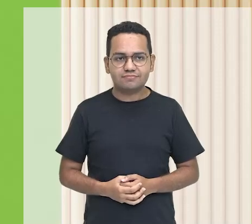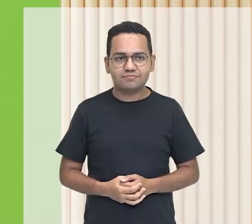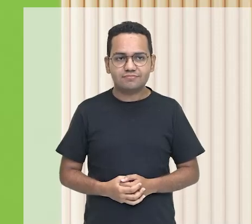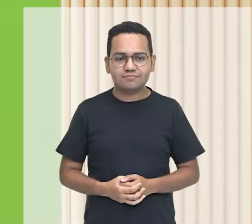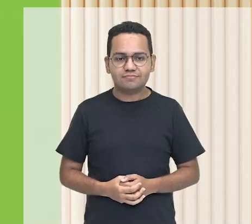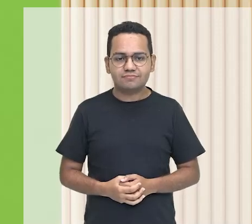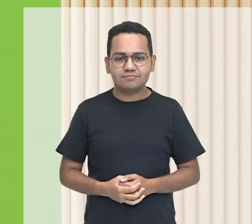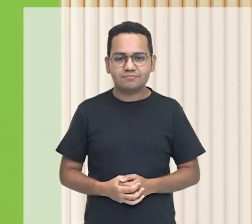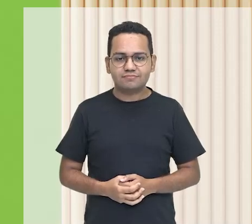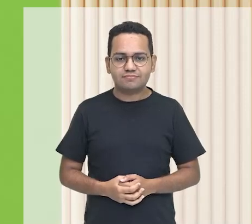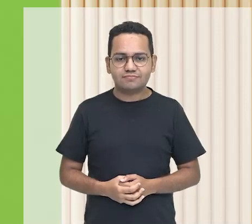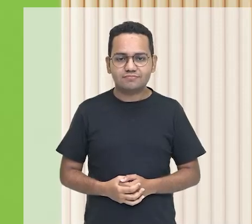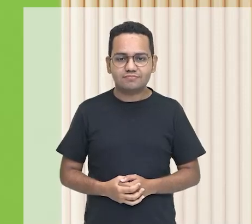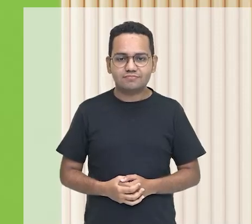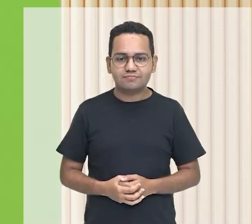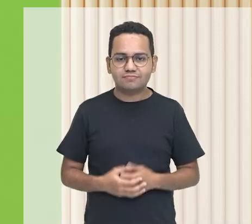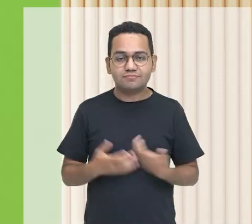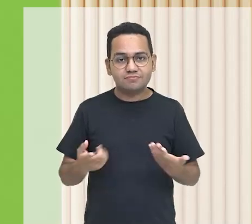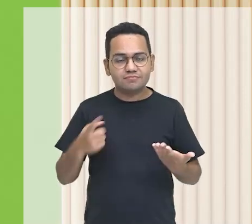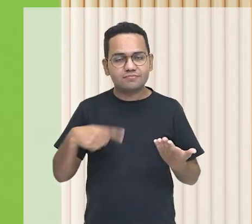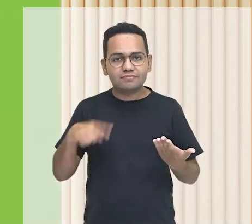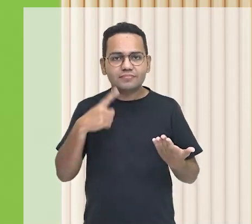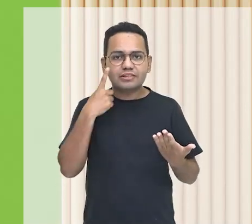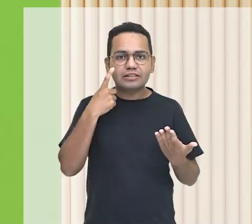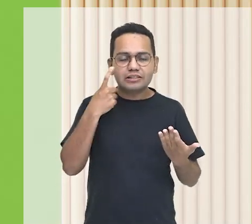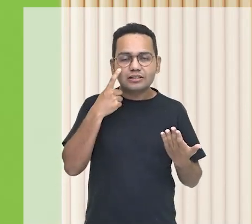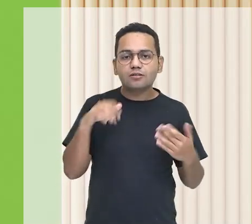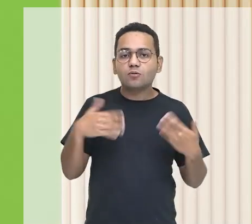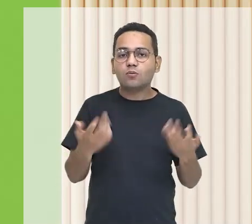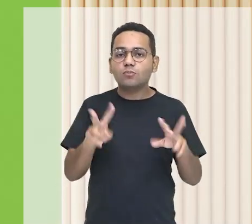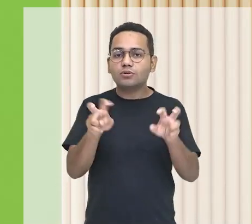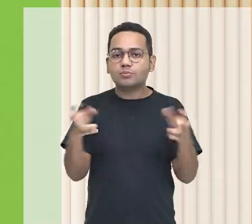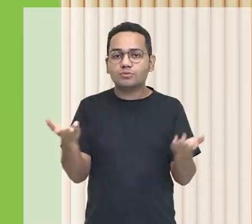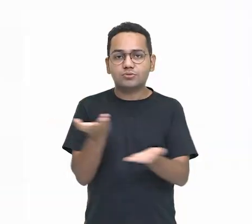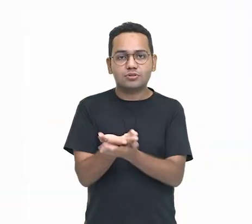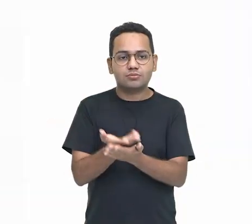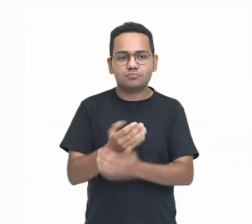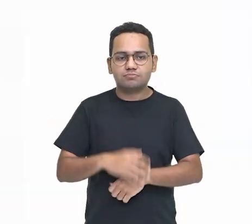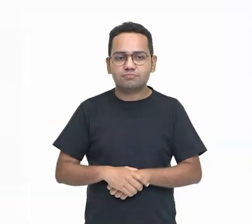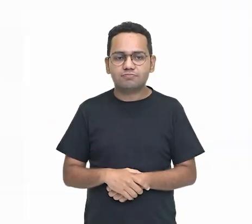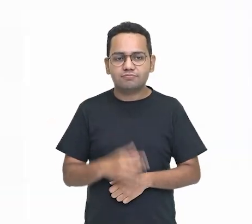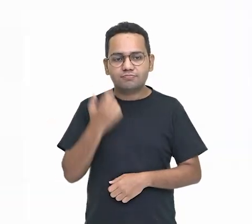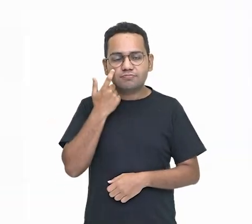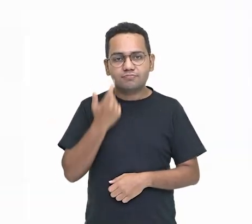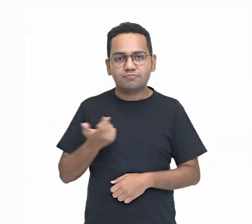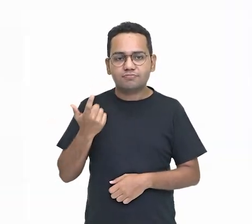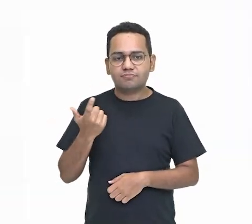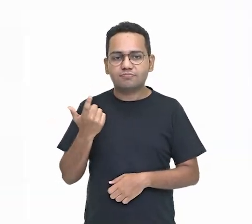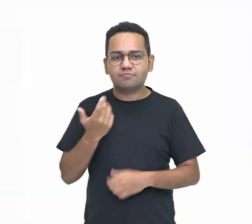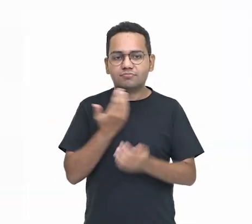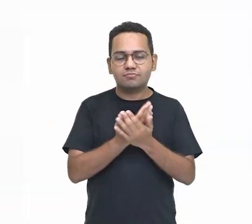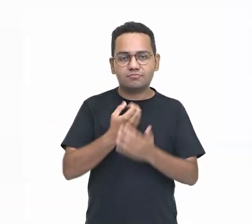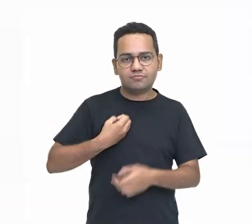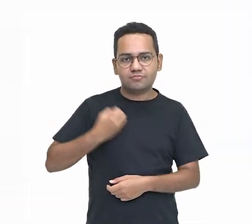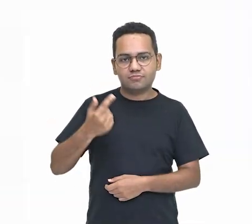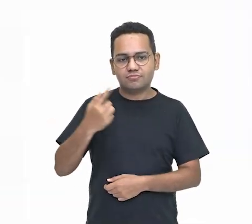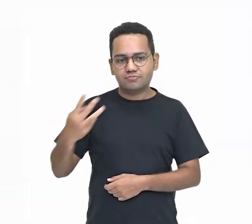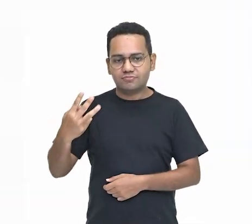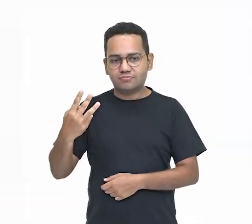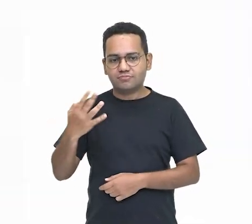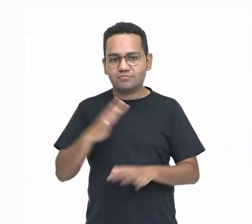Física. Acredito que você esteja curioso para a aula de hoje. Aula